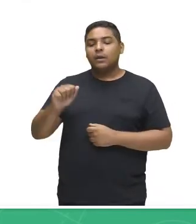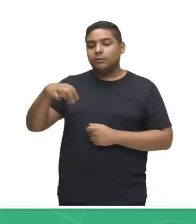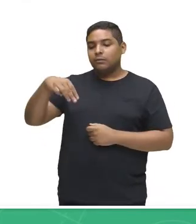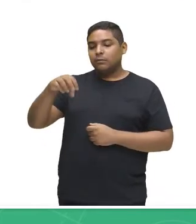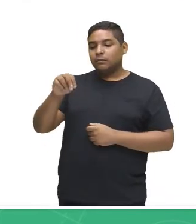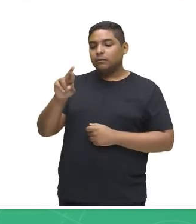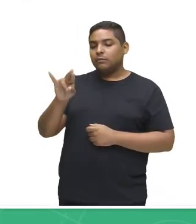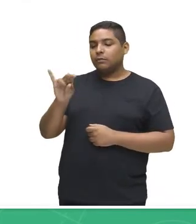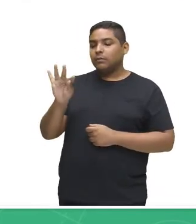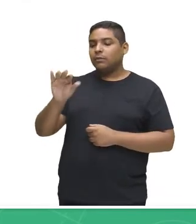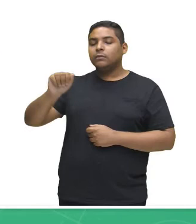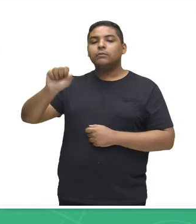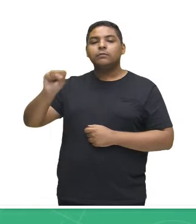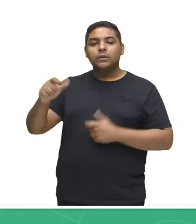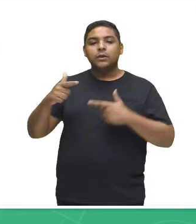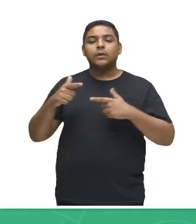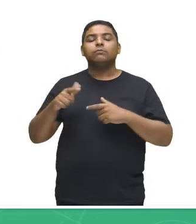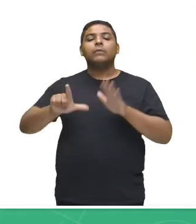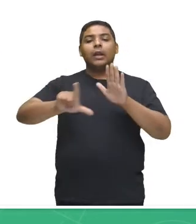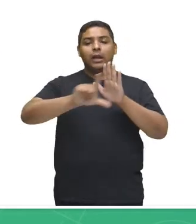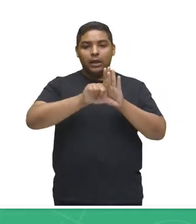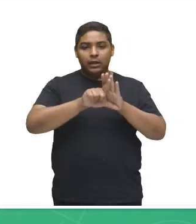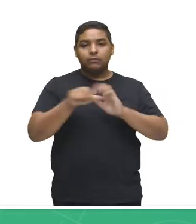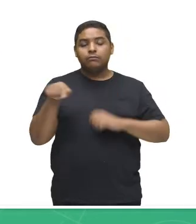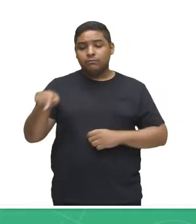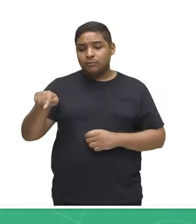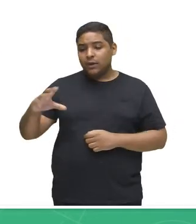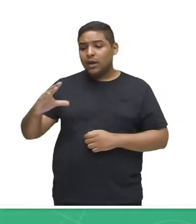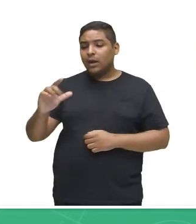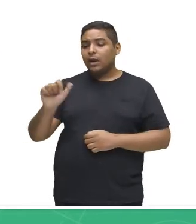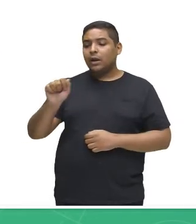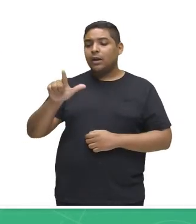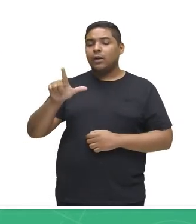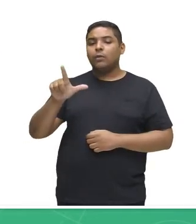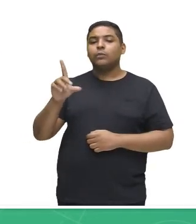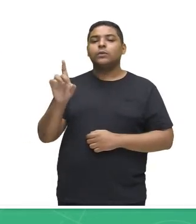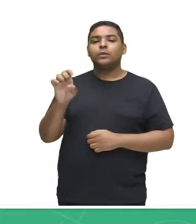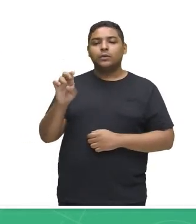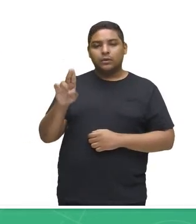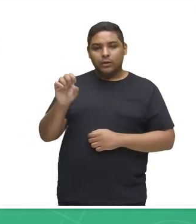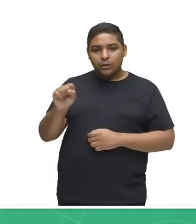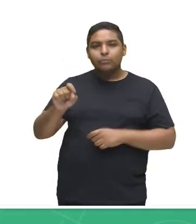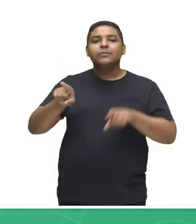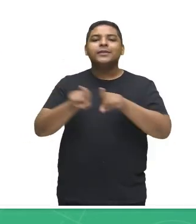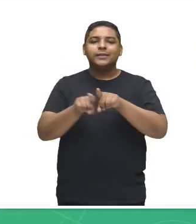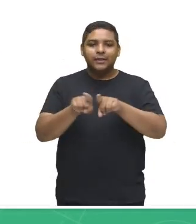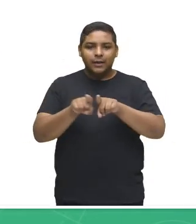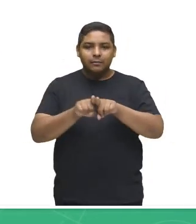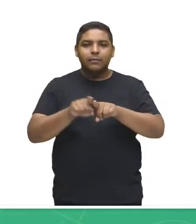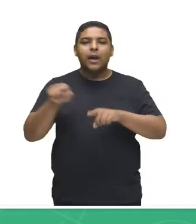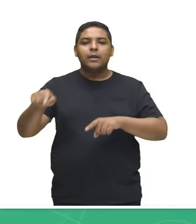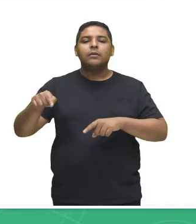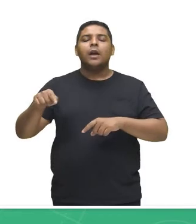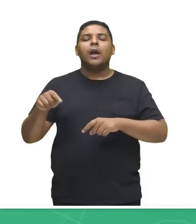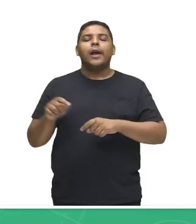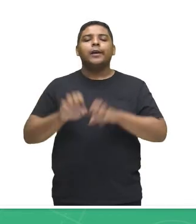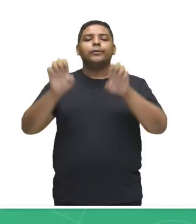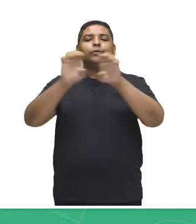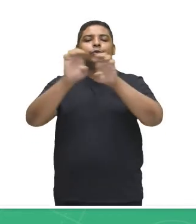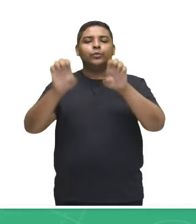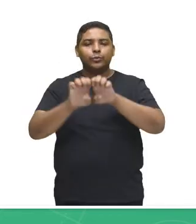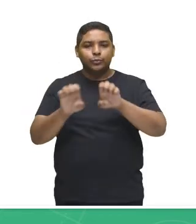temos os caldeus com as grandes estruturas, sem falar nas zigurates, que eram aqueles grandes prédios que tinham